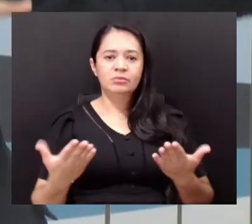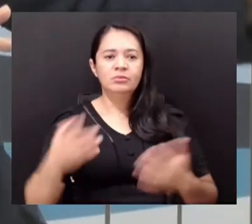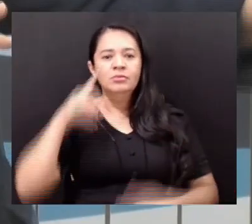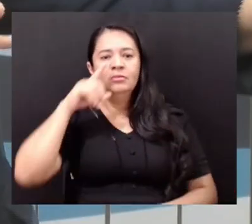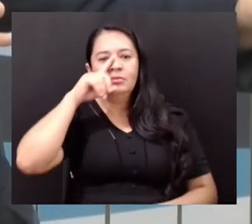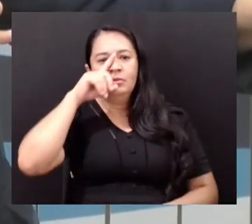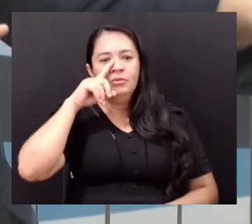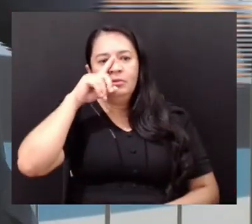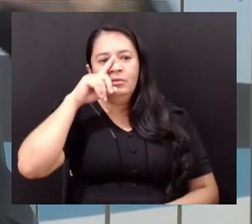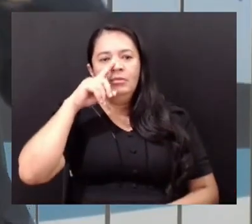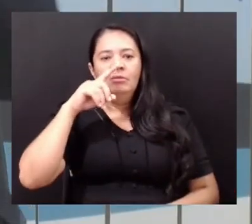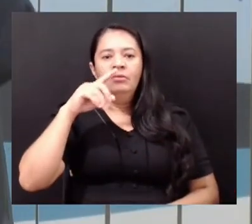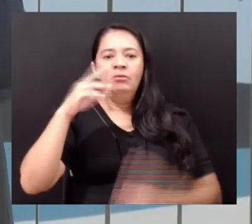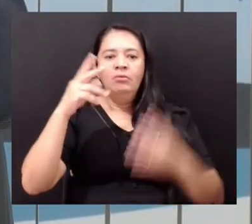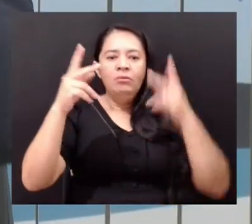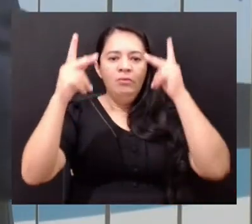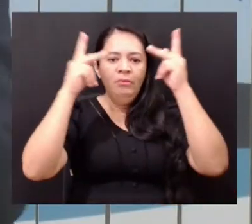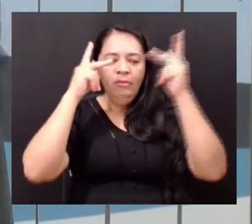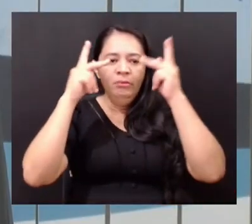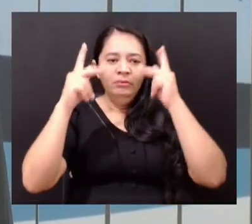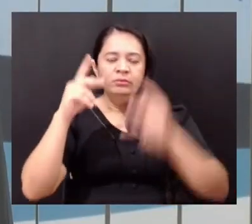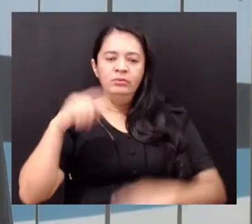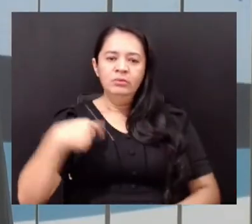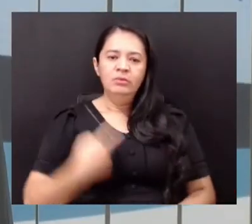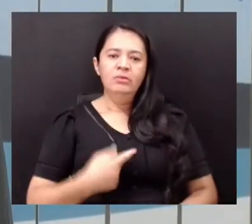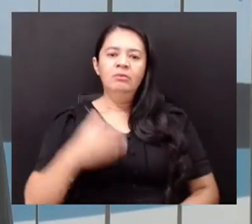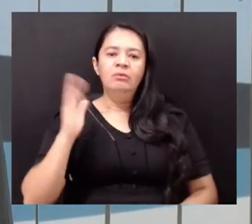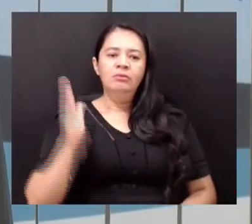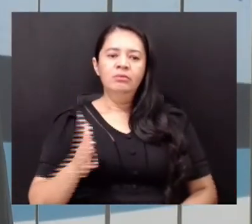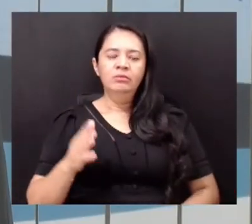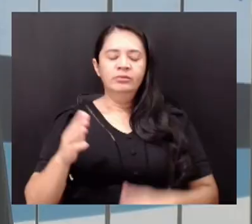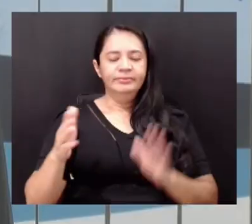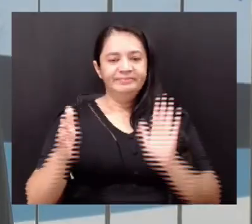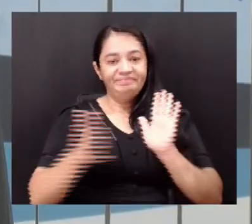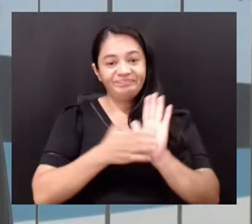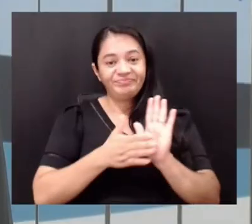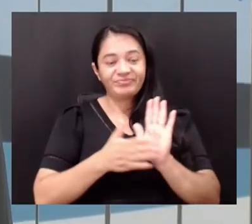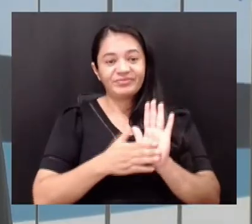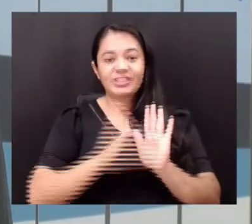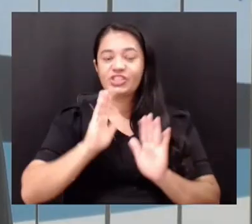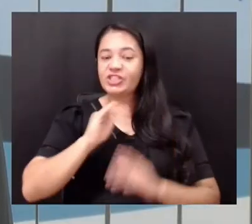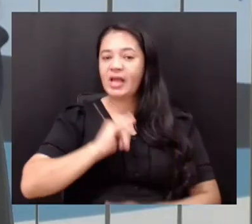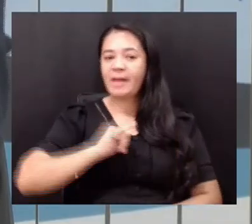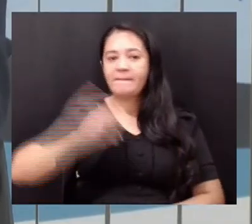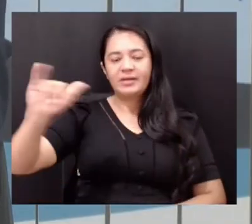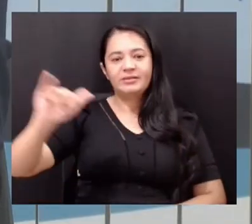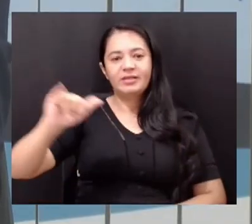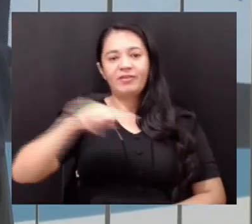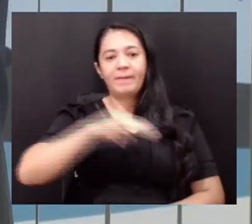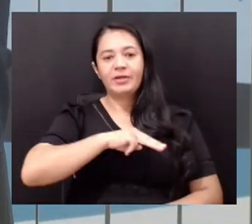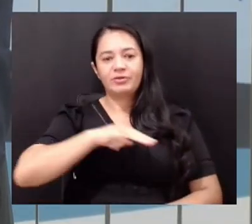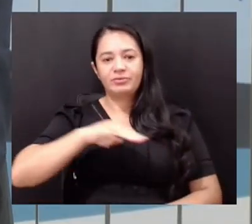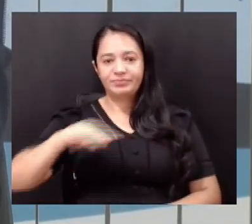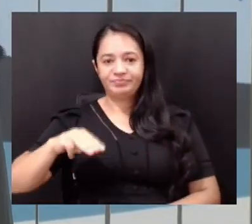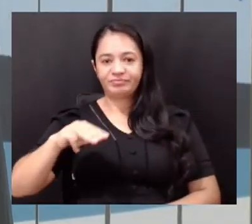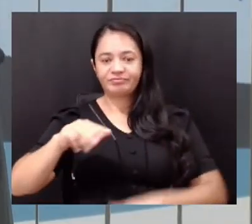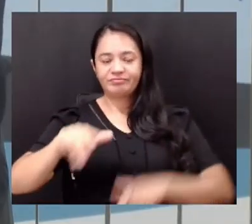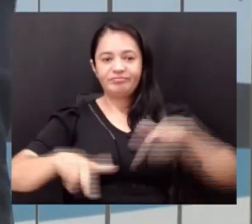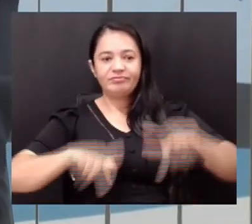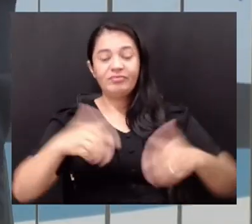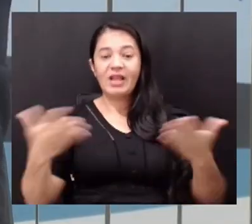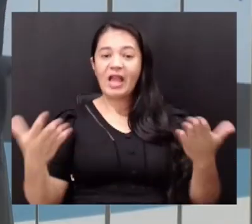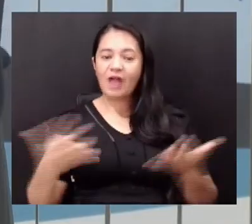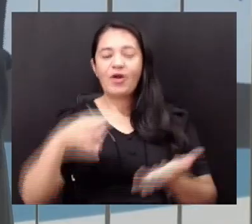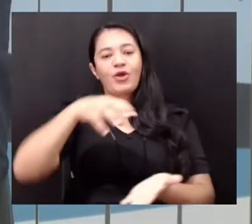A gente já colocava isso e já mandava isso para o Ministério do Trabalho. Agora a gente vai ter o campo também para colocar